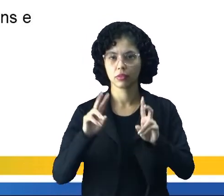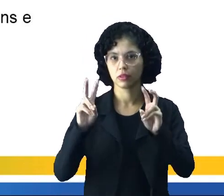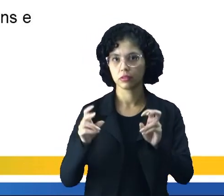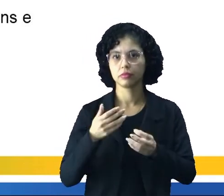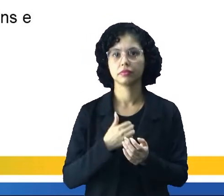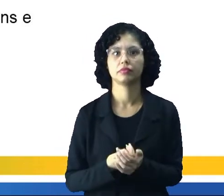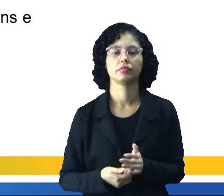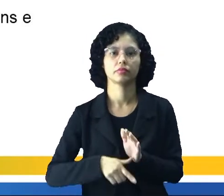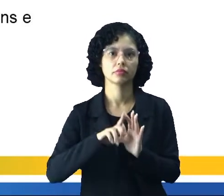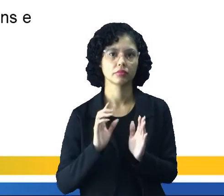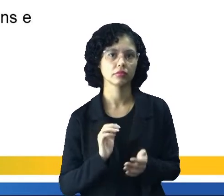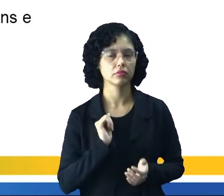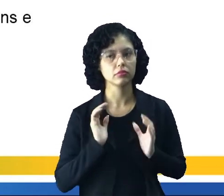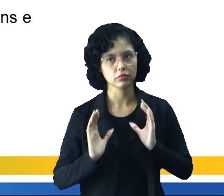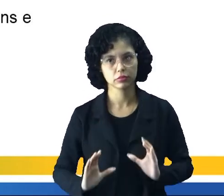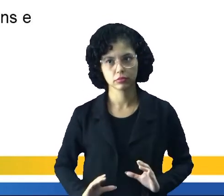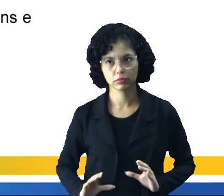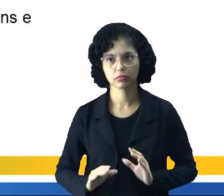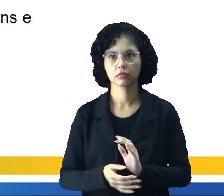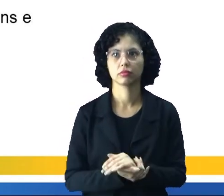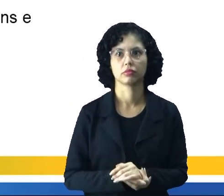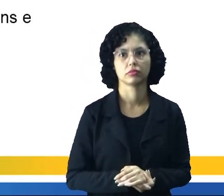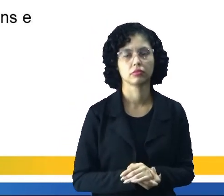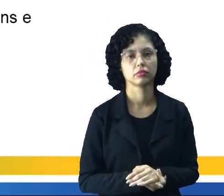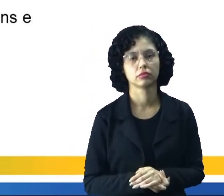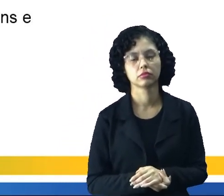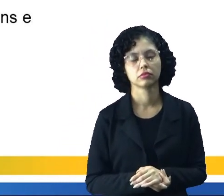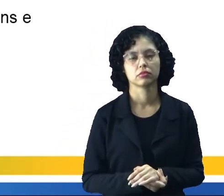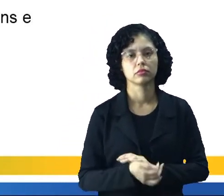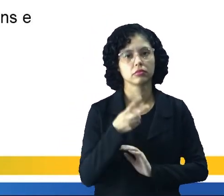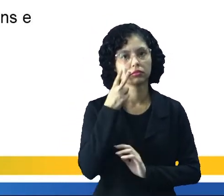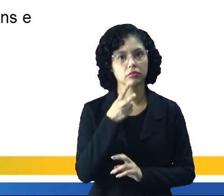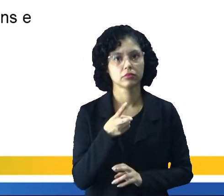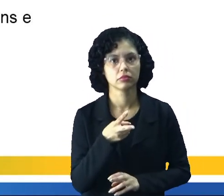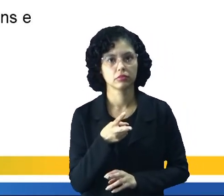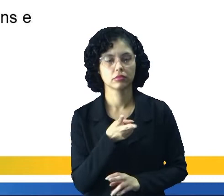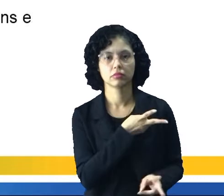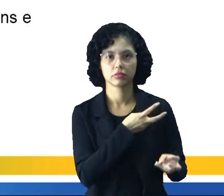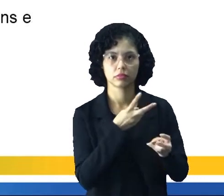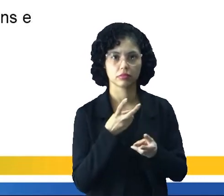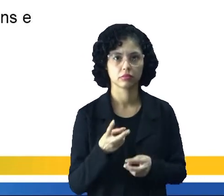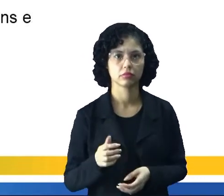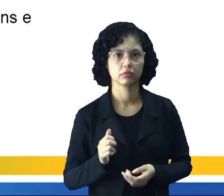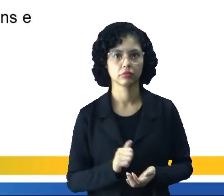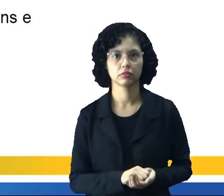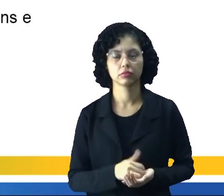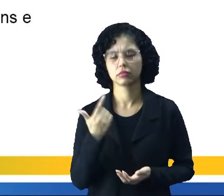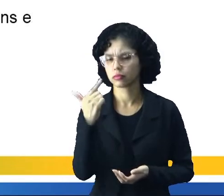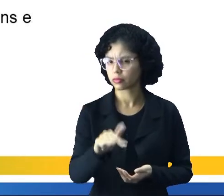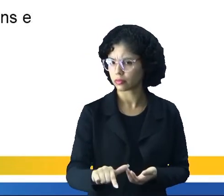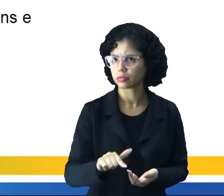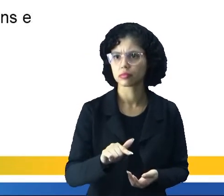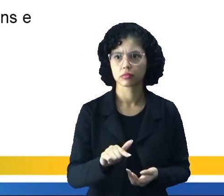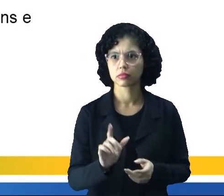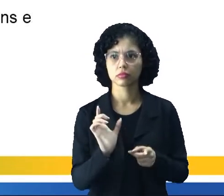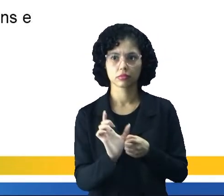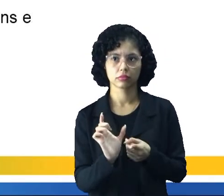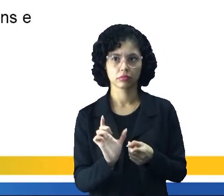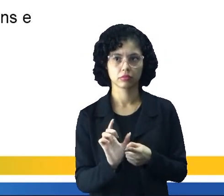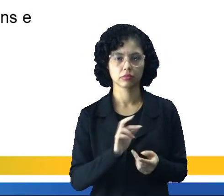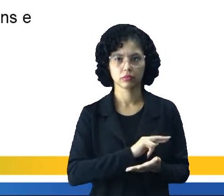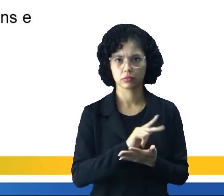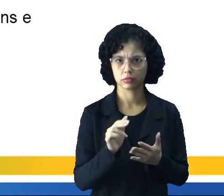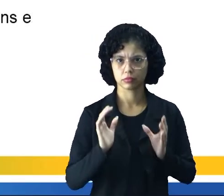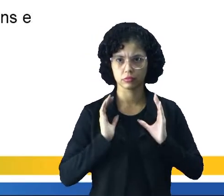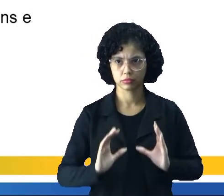termo lá dito no início como cidadãos. Então você vê, observa aí que ele não repete a palavra cidadão